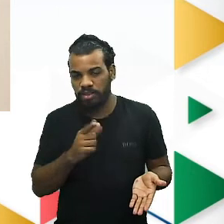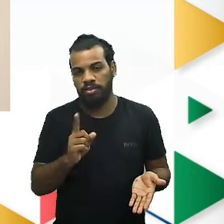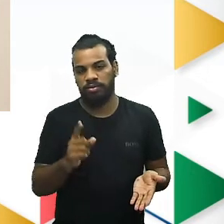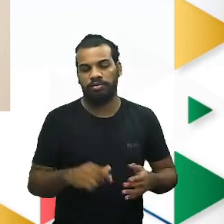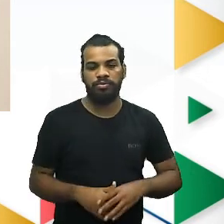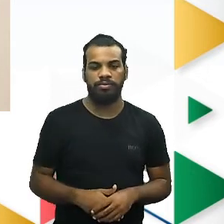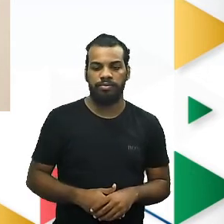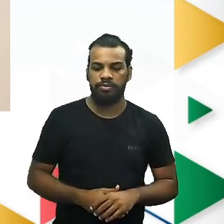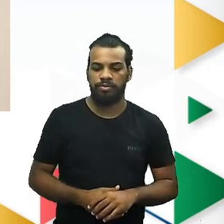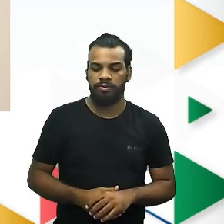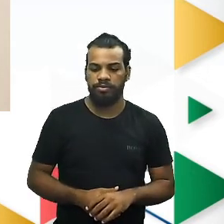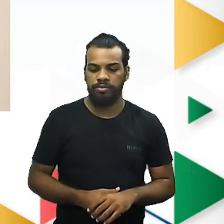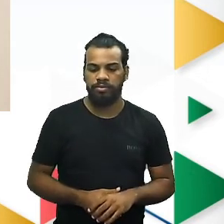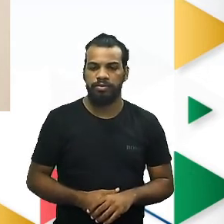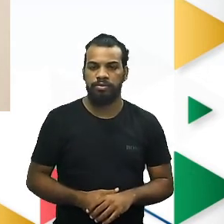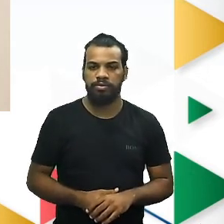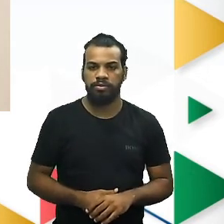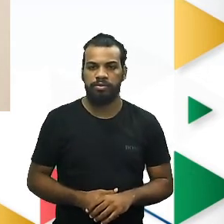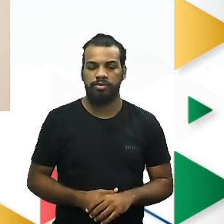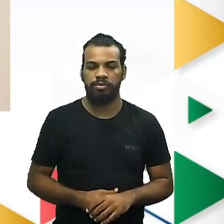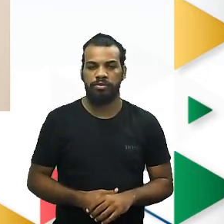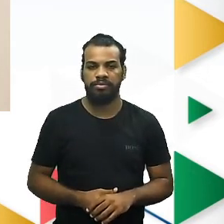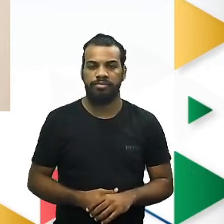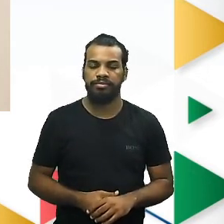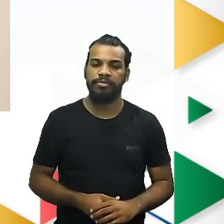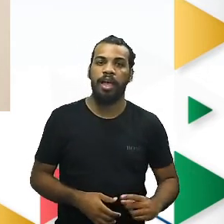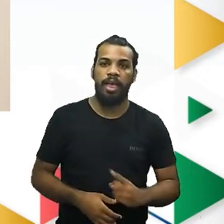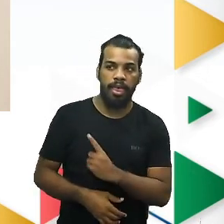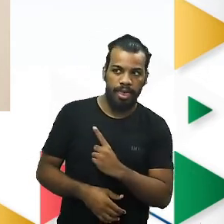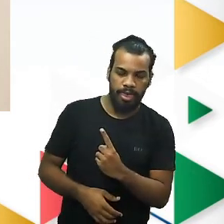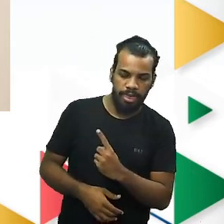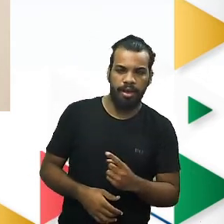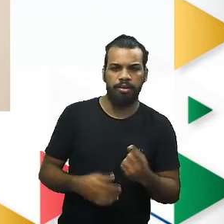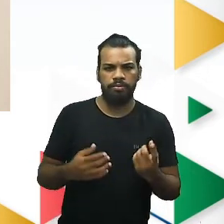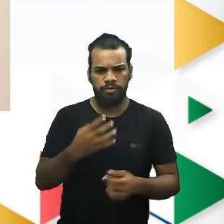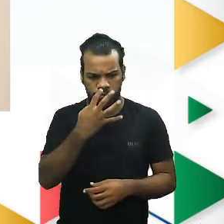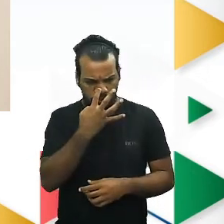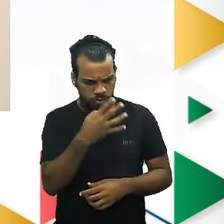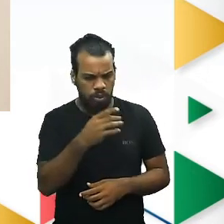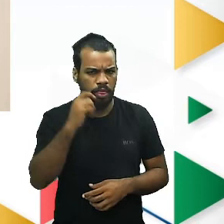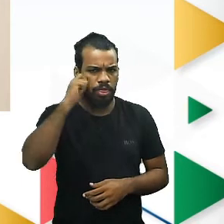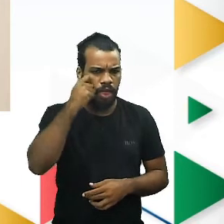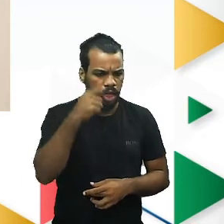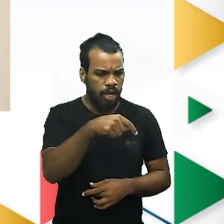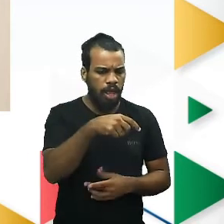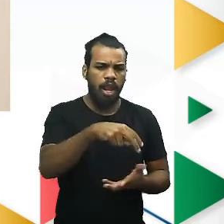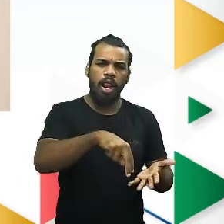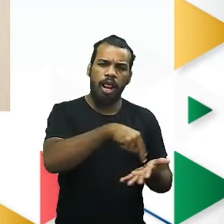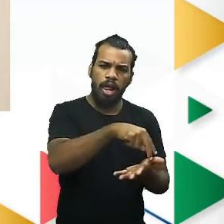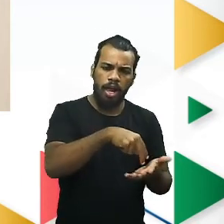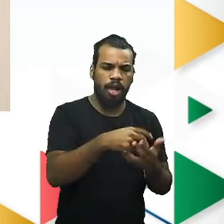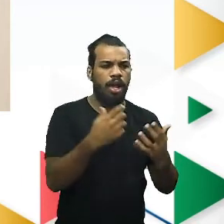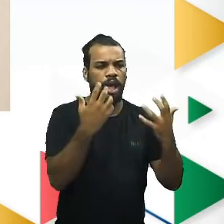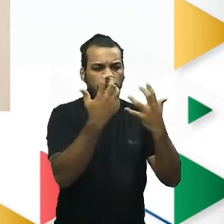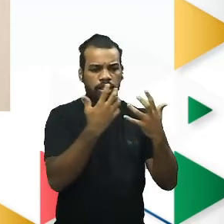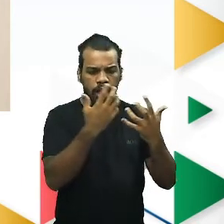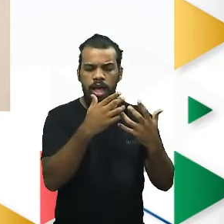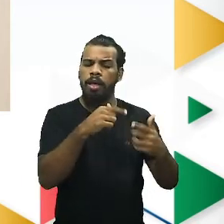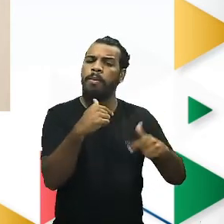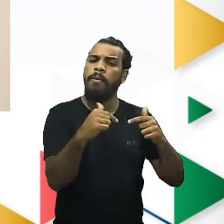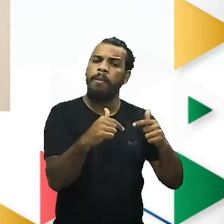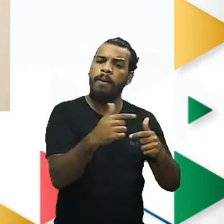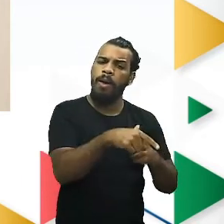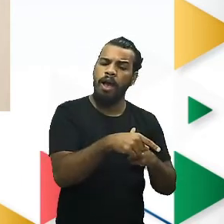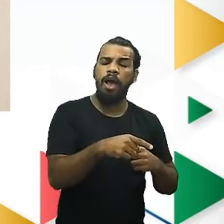Então, Thomas D. Rice, ele observou, né, um negro cantando perto do teatro, ele estava trabalhando lá, então